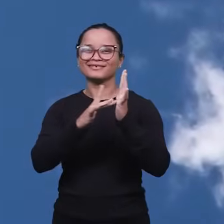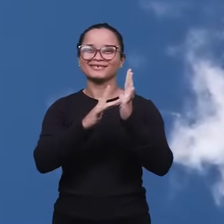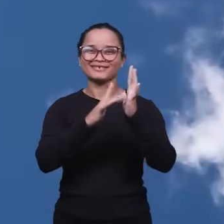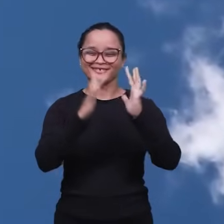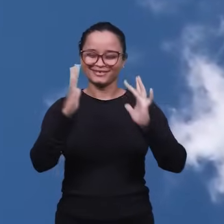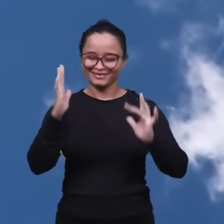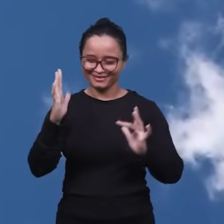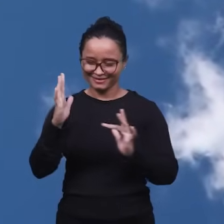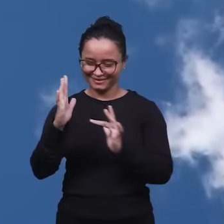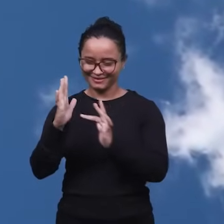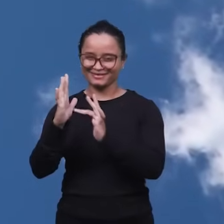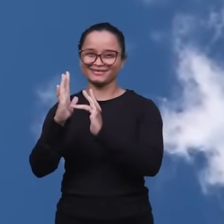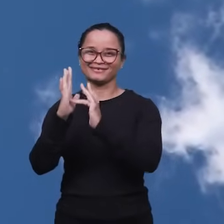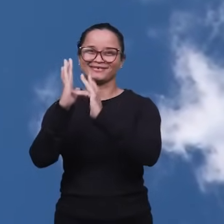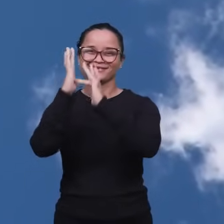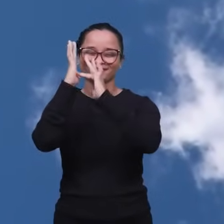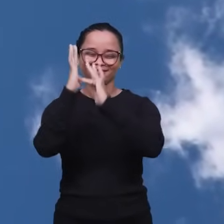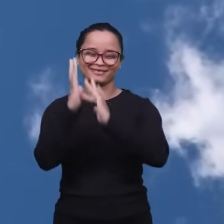Jesus.